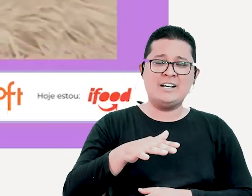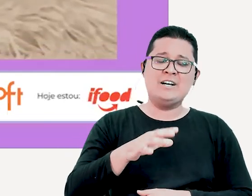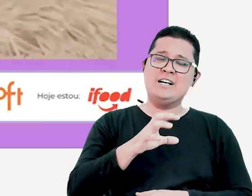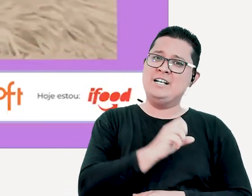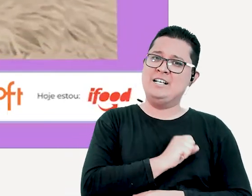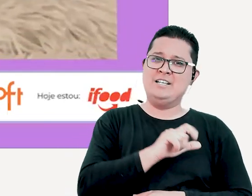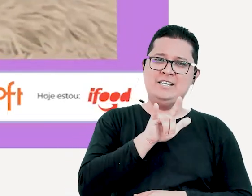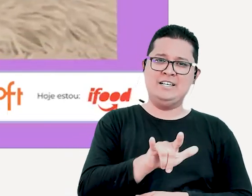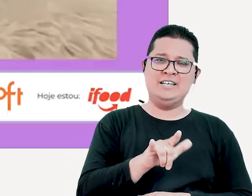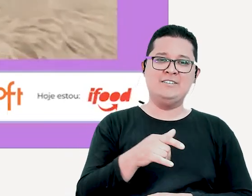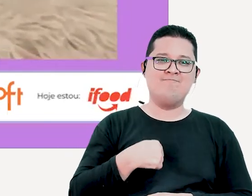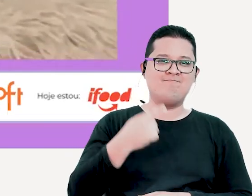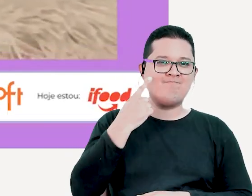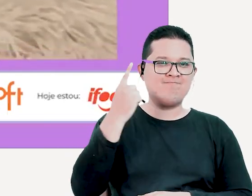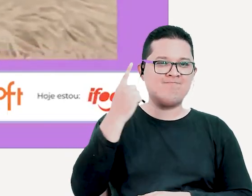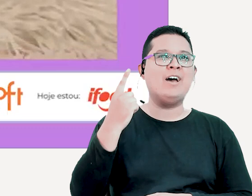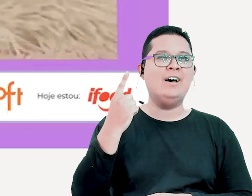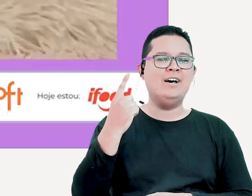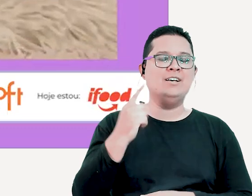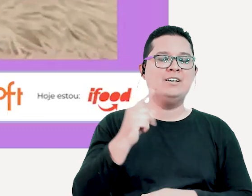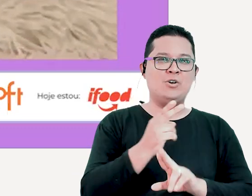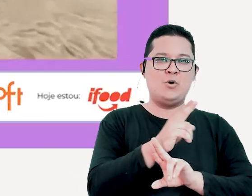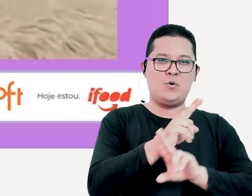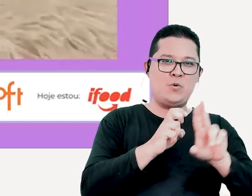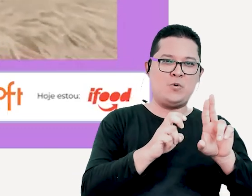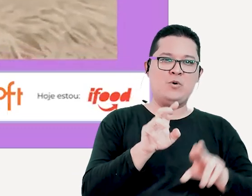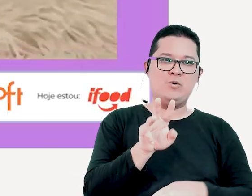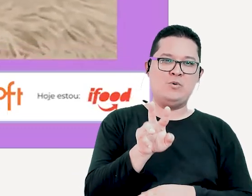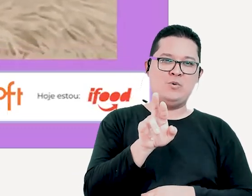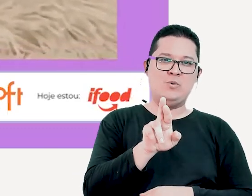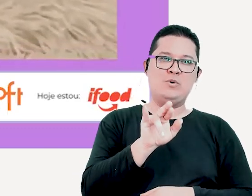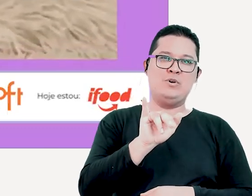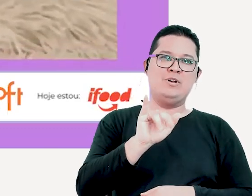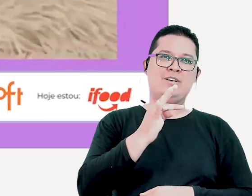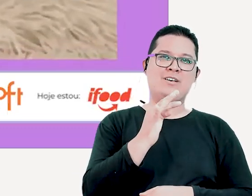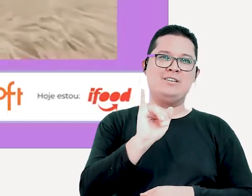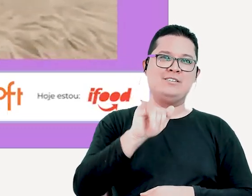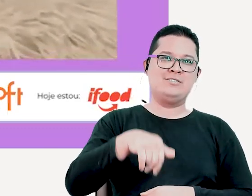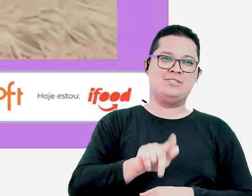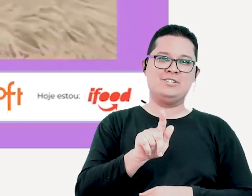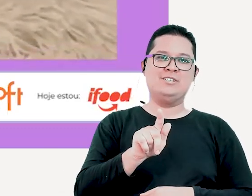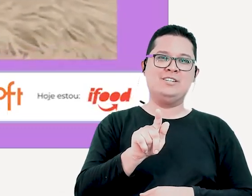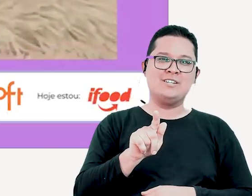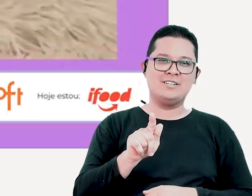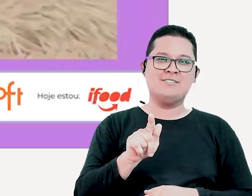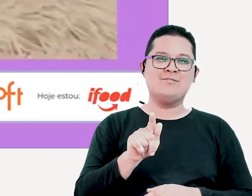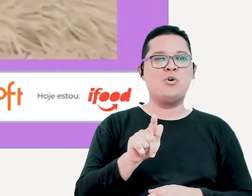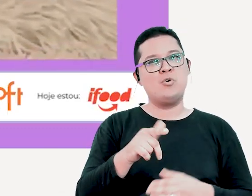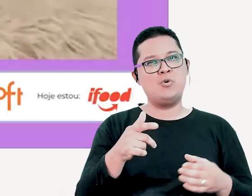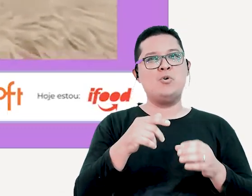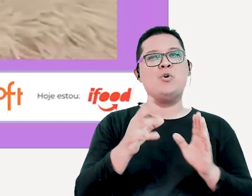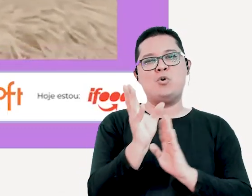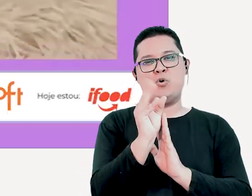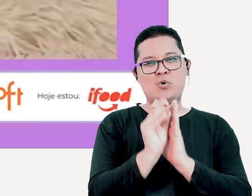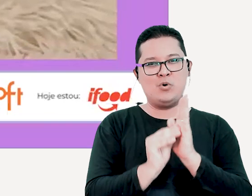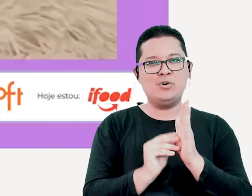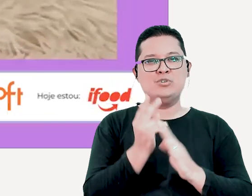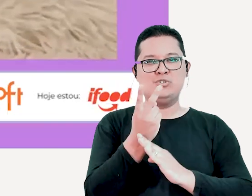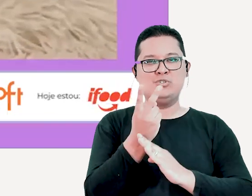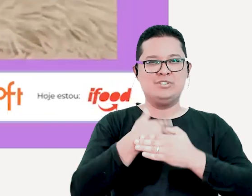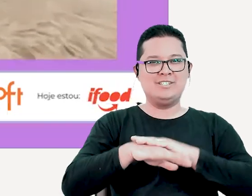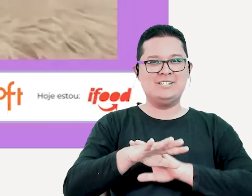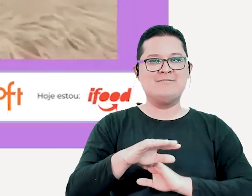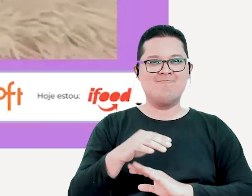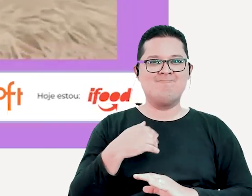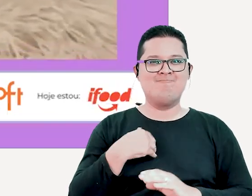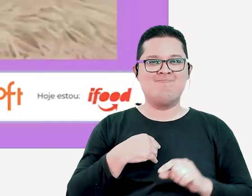Design seria um passo muito legal para a minha carreira e importante, né? Então, acho que só falando um pouquinho de por onde eu passei, então